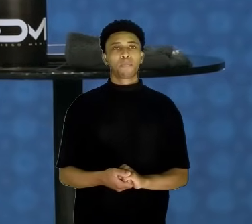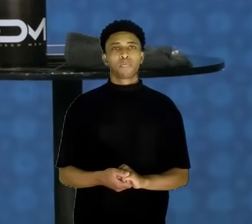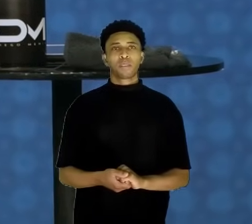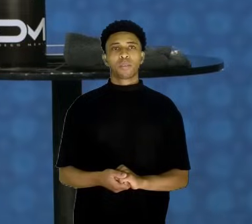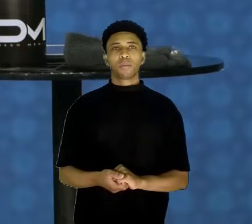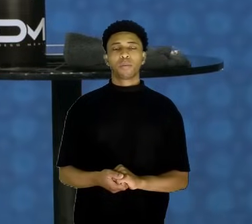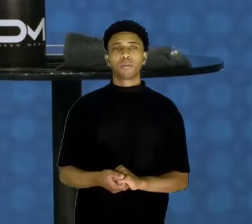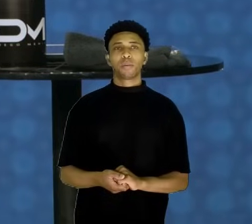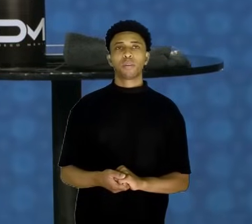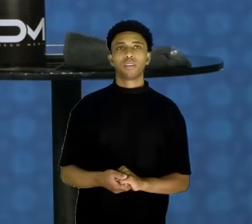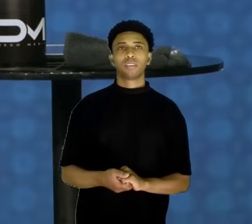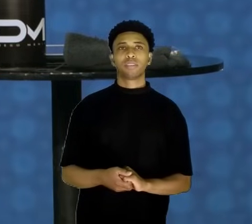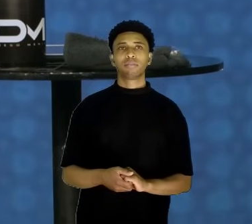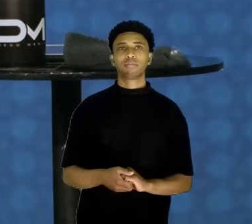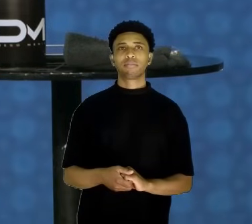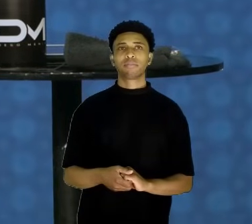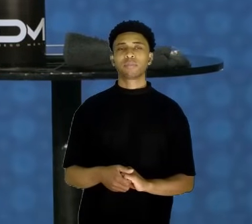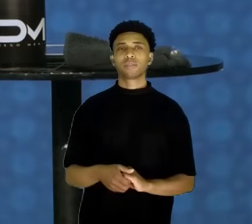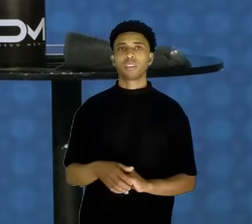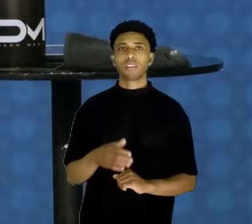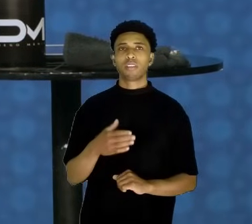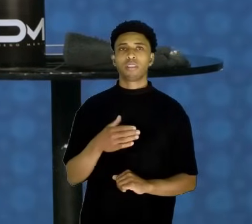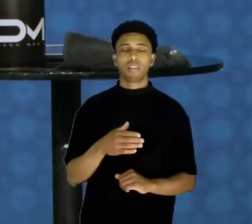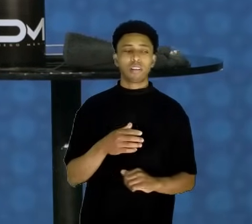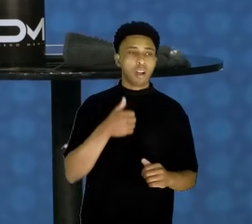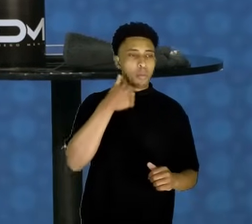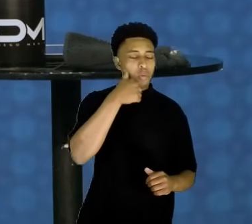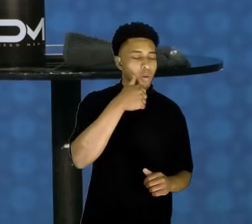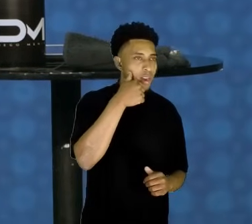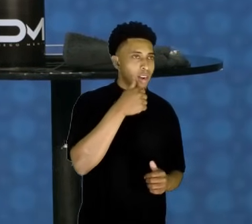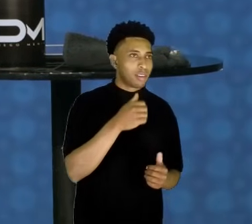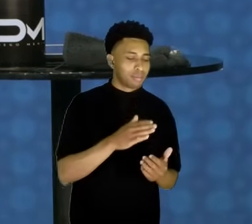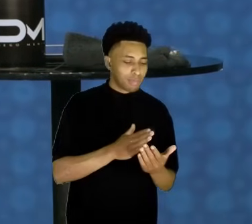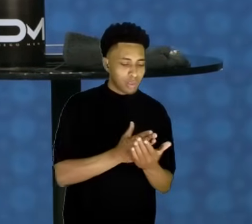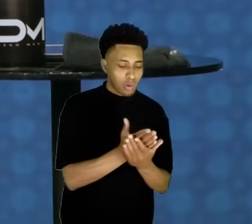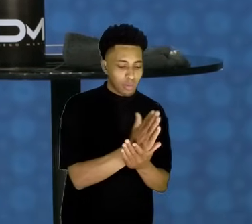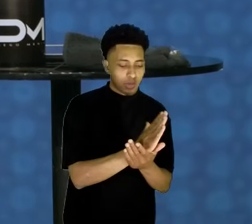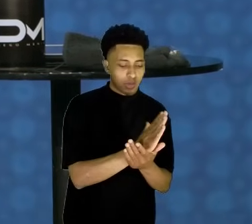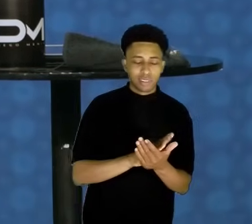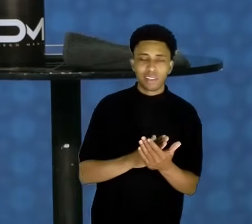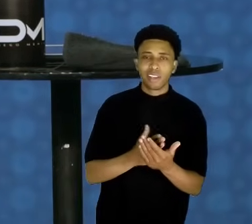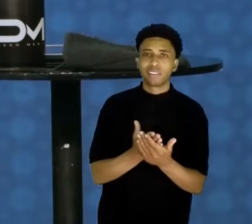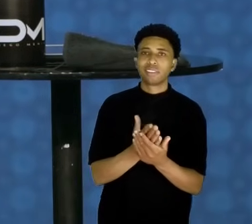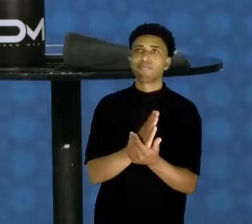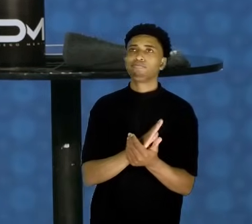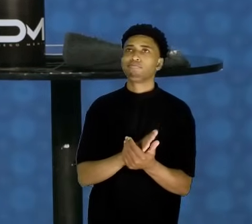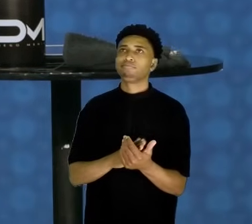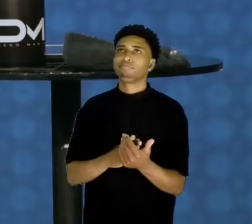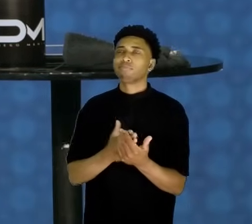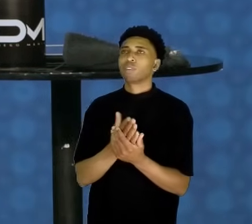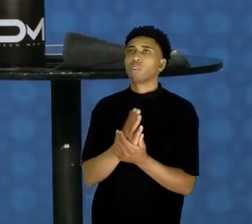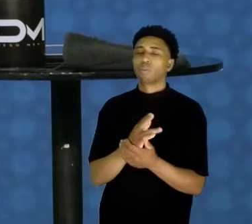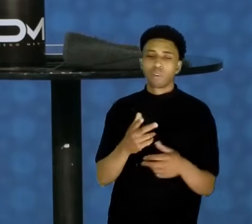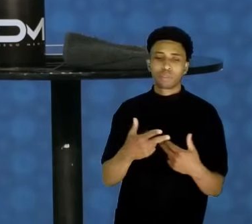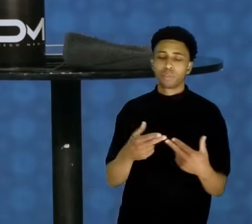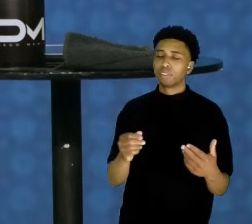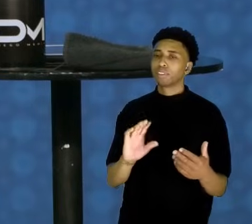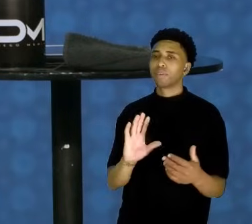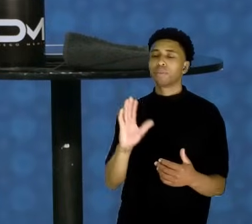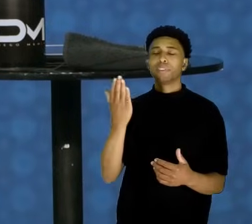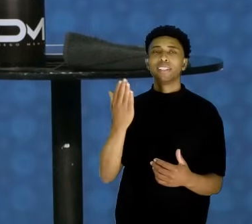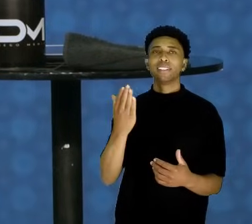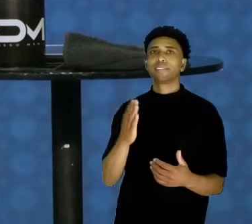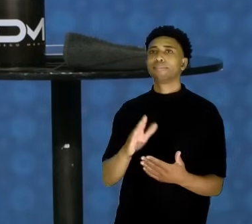tem um ego desse tamanhinho aqui é imparável. Quem tem um ego desse tamanhinho aqui não se ofende por